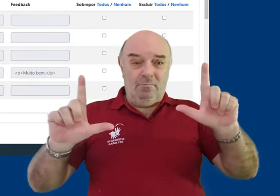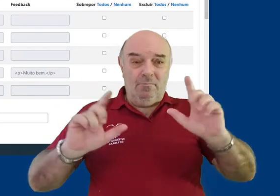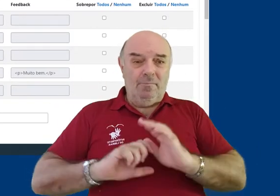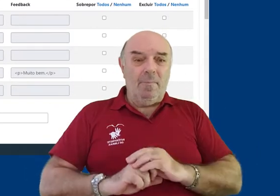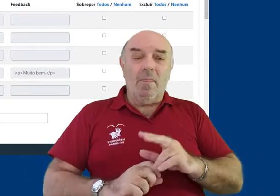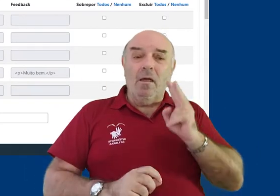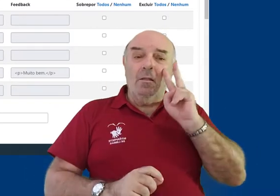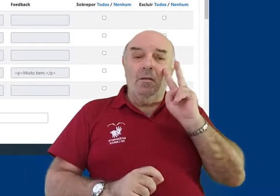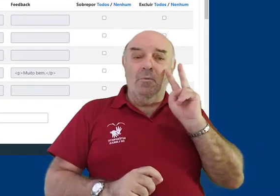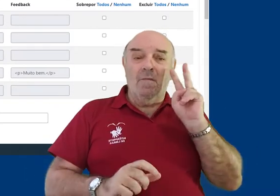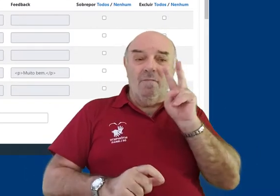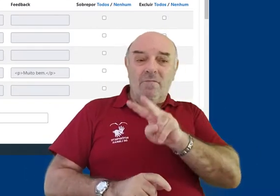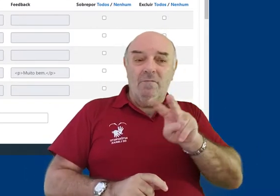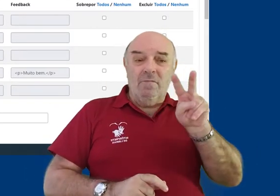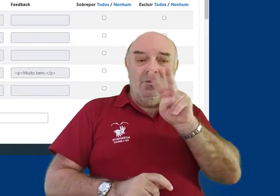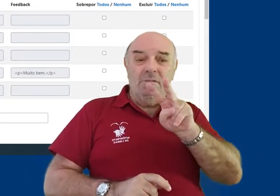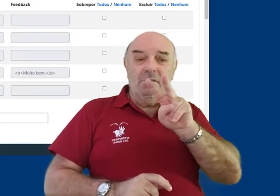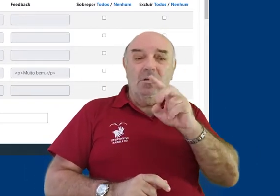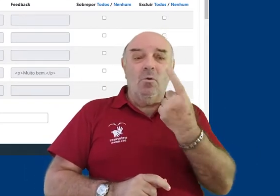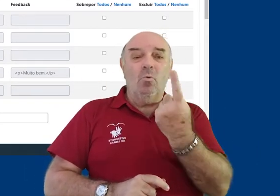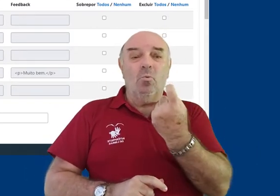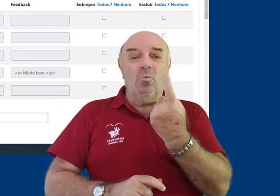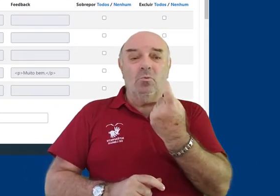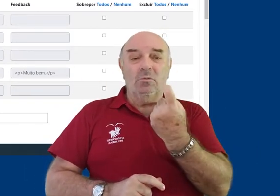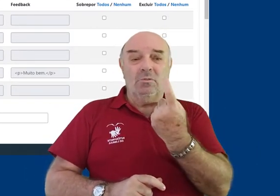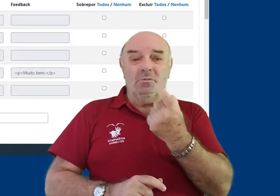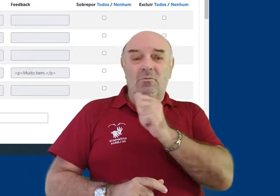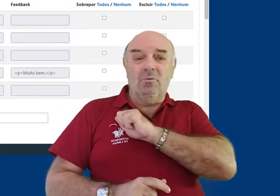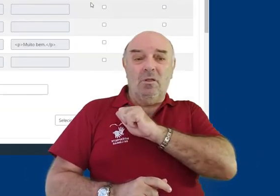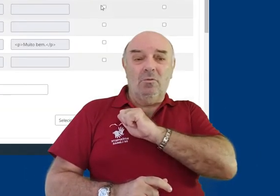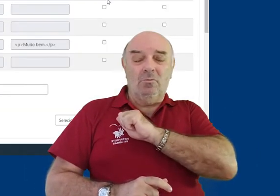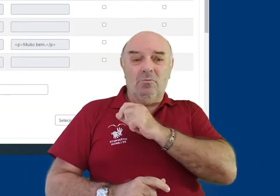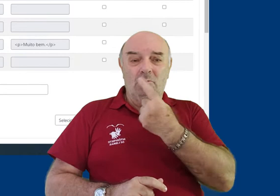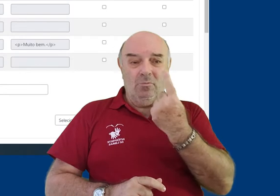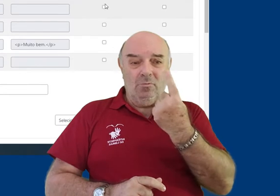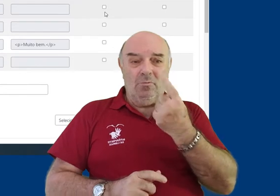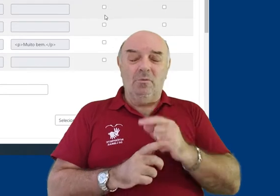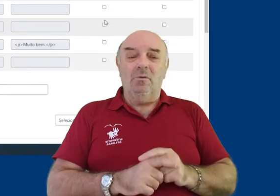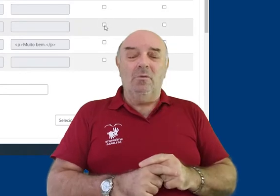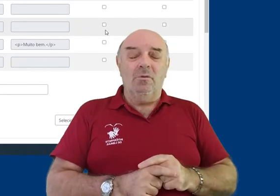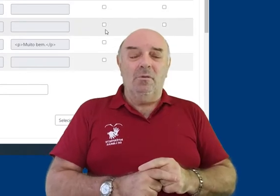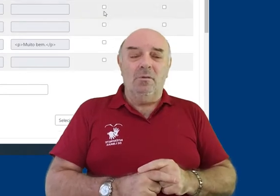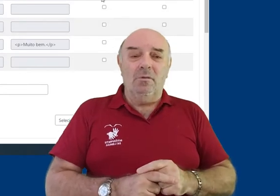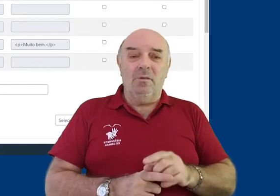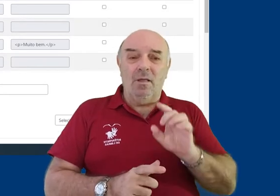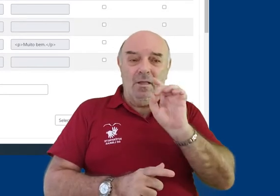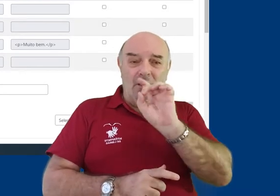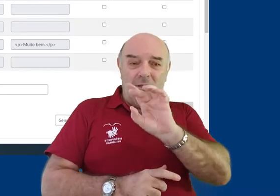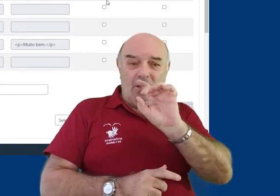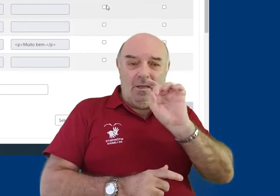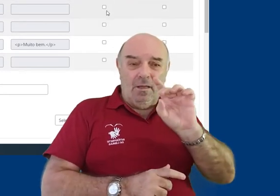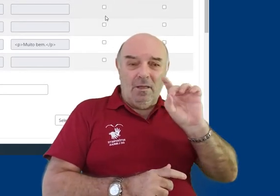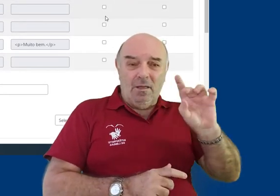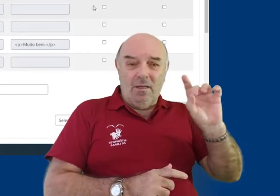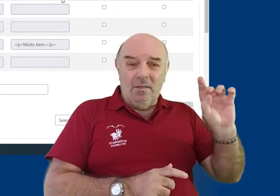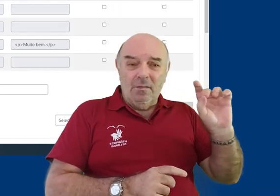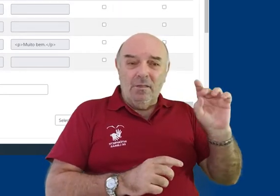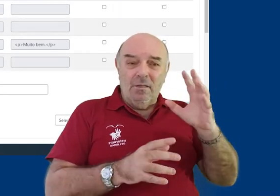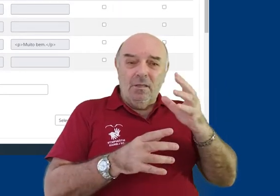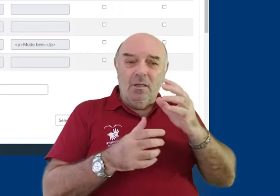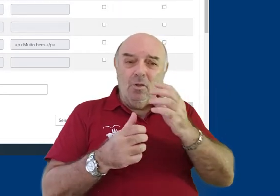aqui eu tenho uma visão única do estudante aluno Moodle 1. E aqui, em cada item de